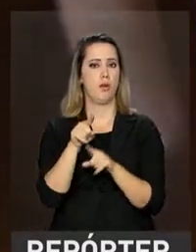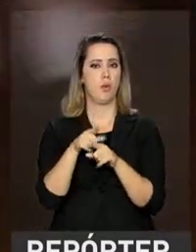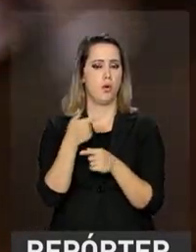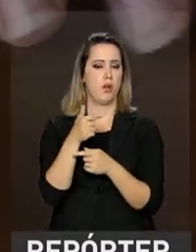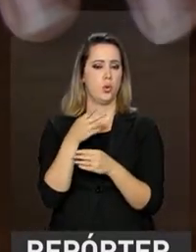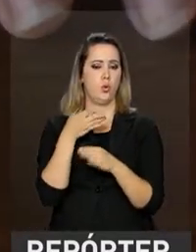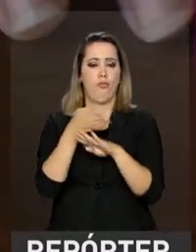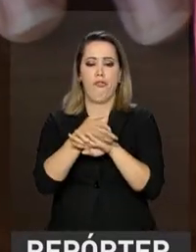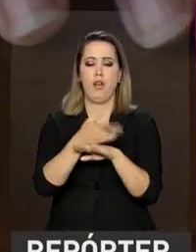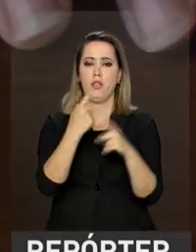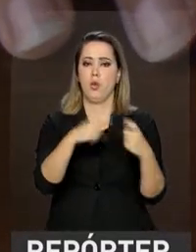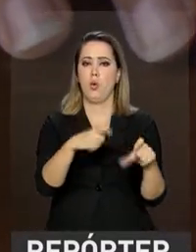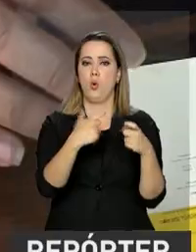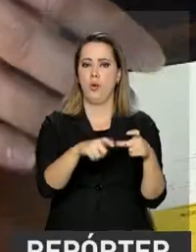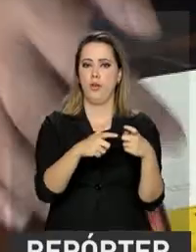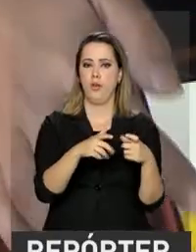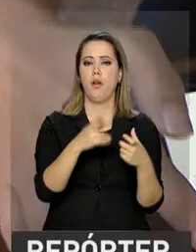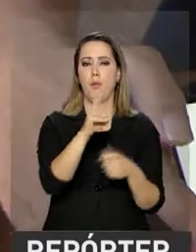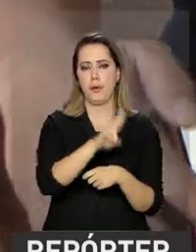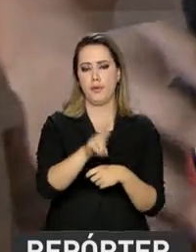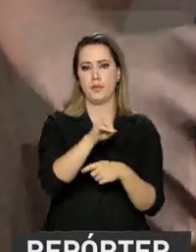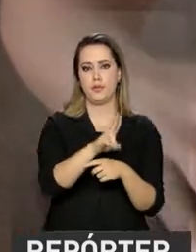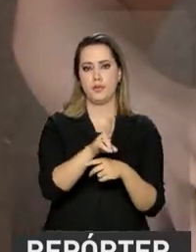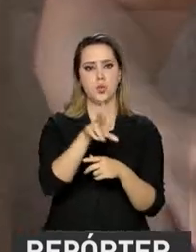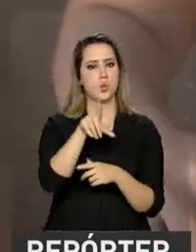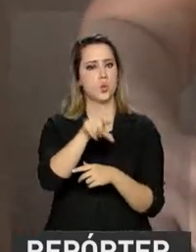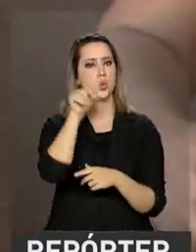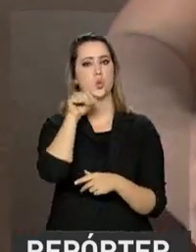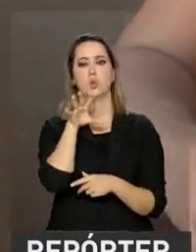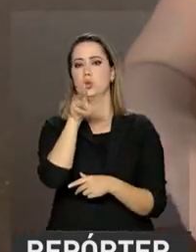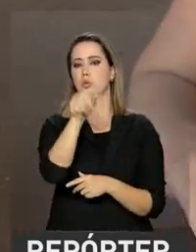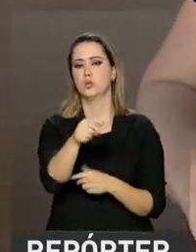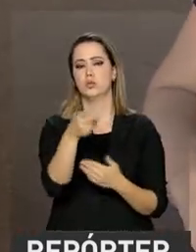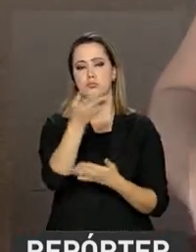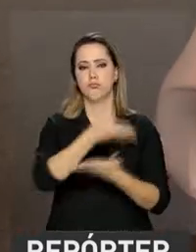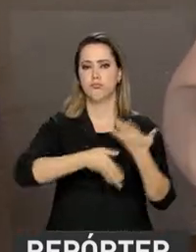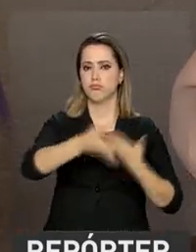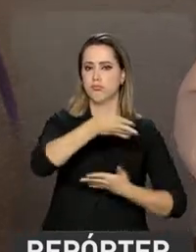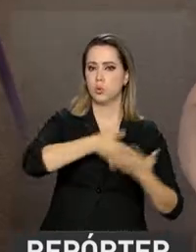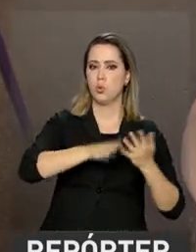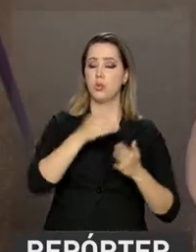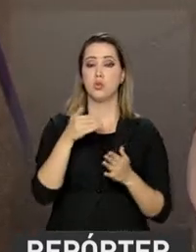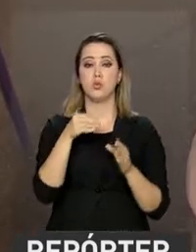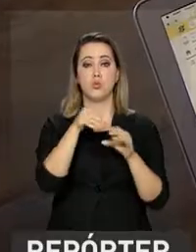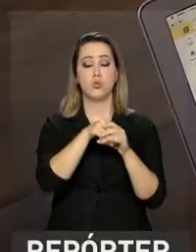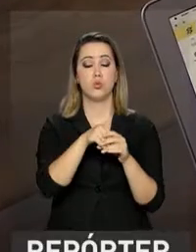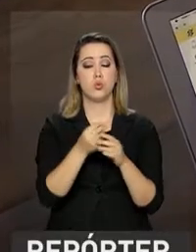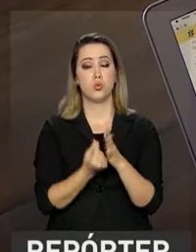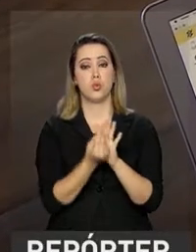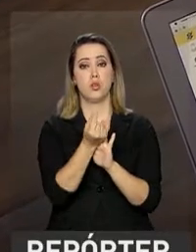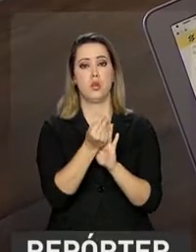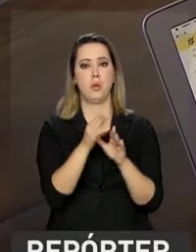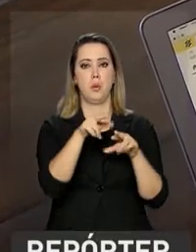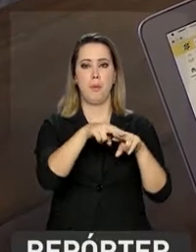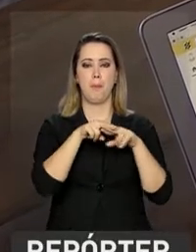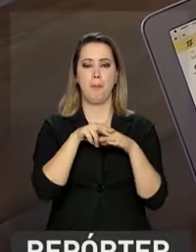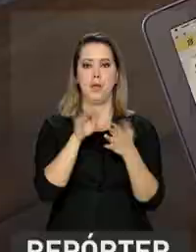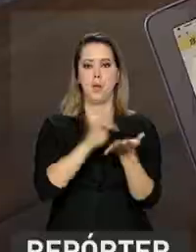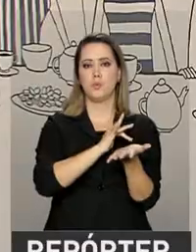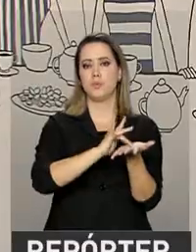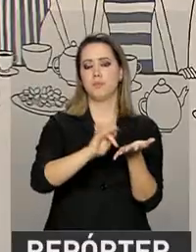hábito de ir até a agência prefere fazer todas as movimentações financeiras por meio do celular ou